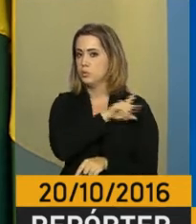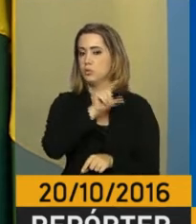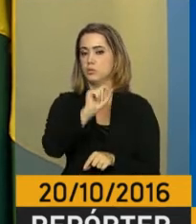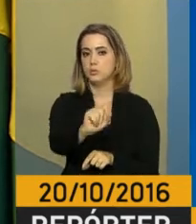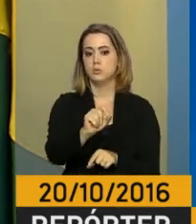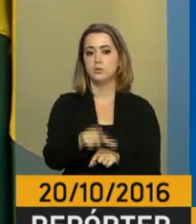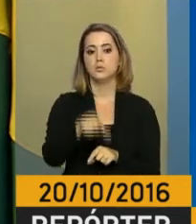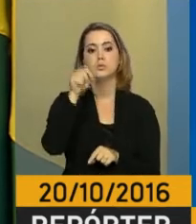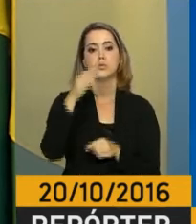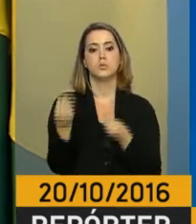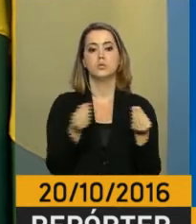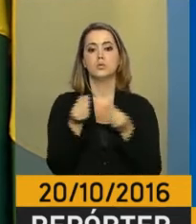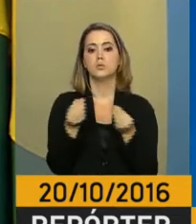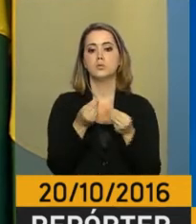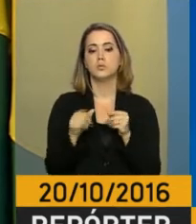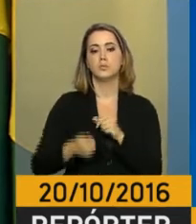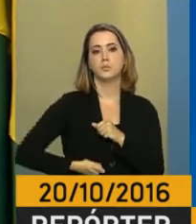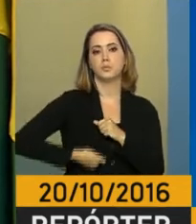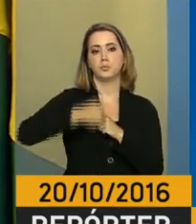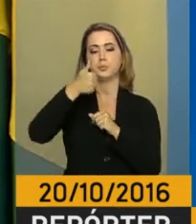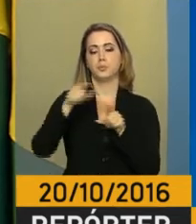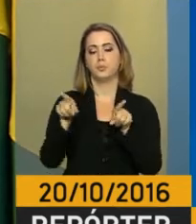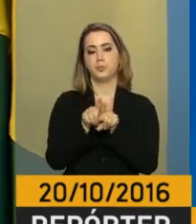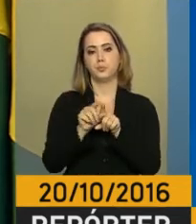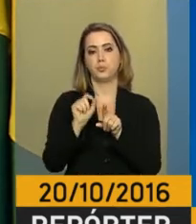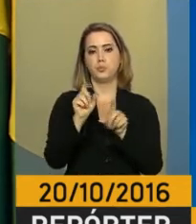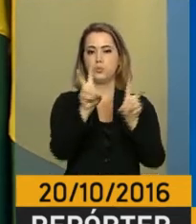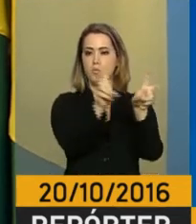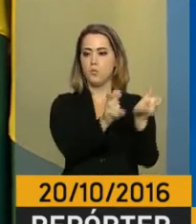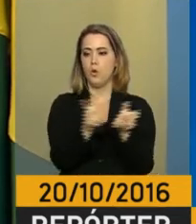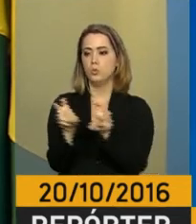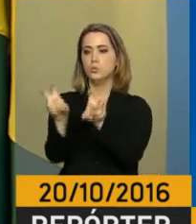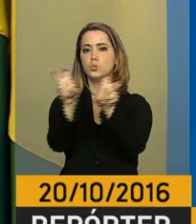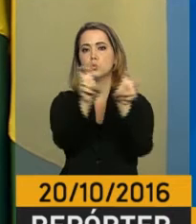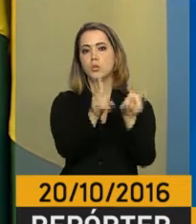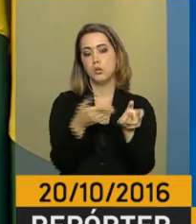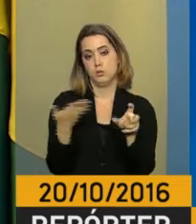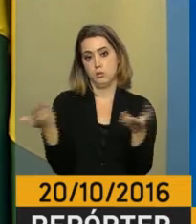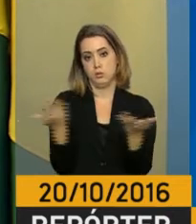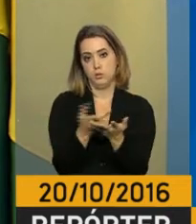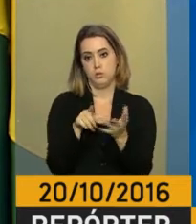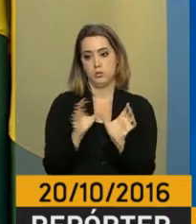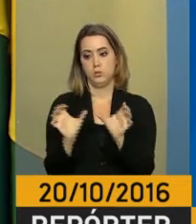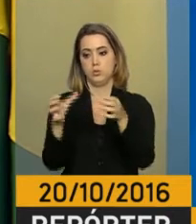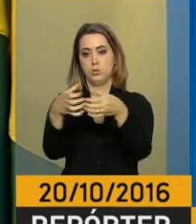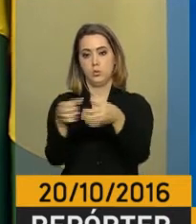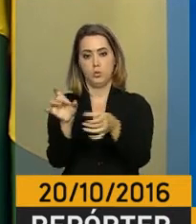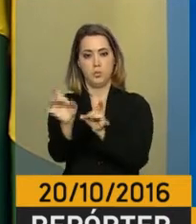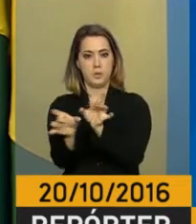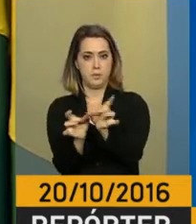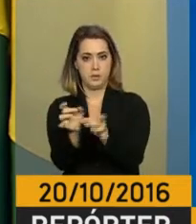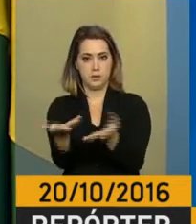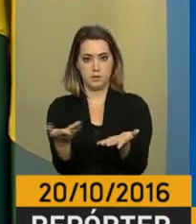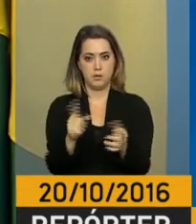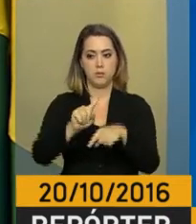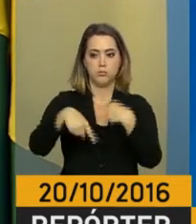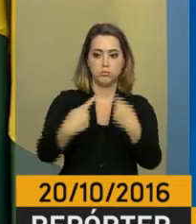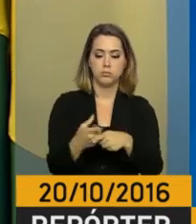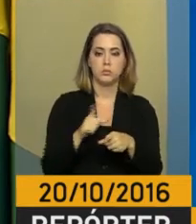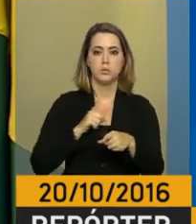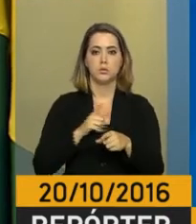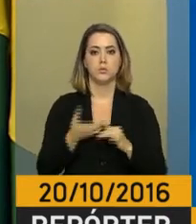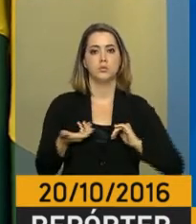definir, com maior precisão, os temas a serem tratados no âmbito da comissão especial que se vai instalar na Câmara